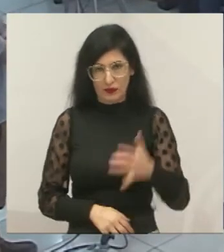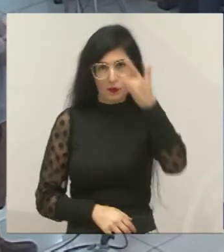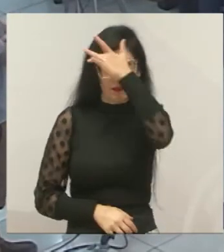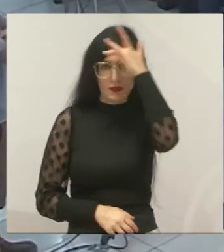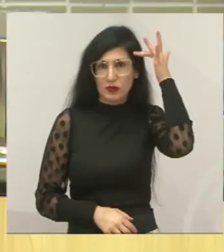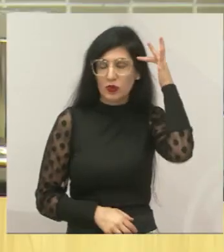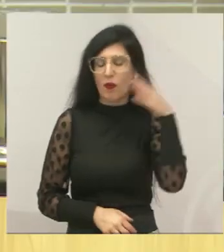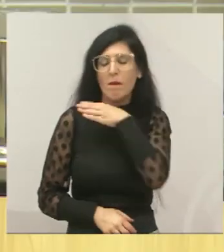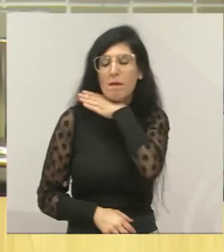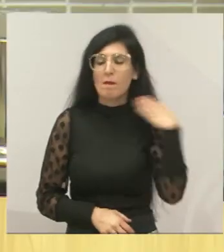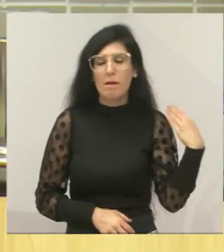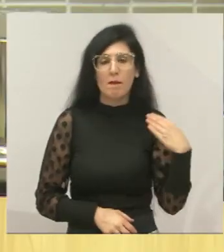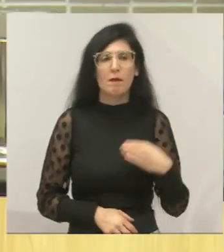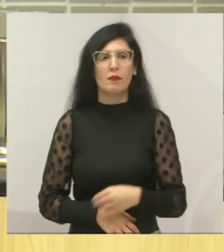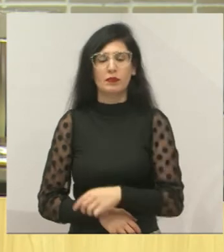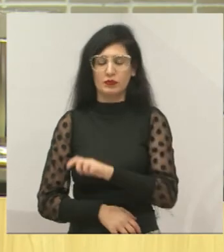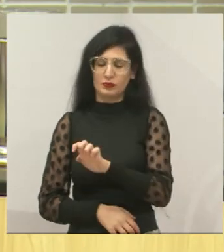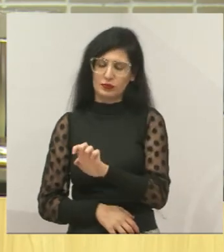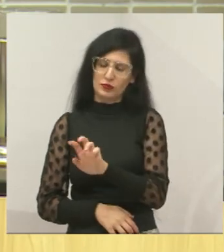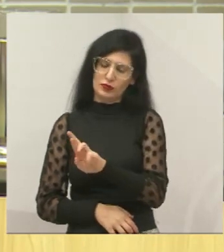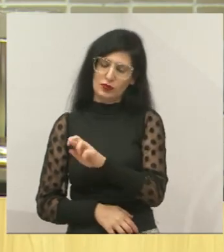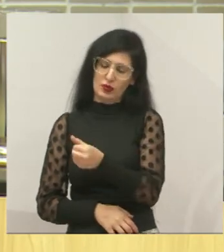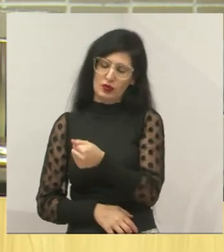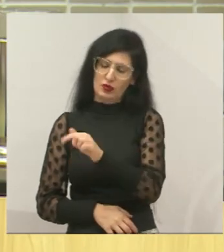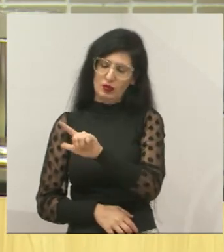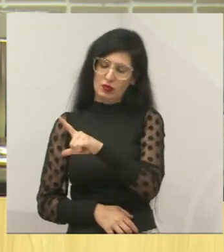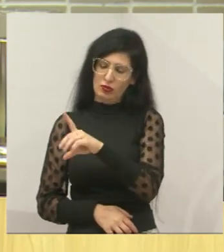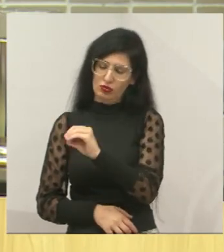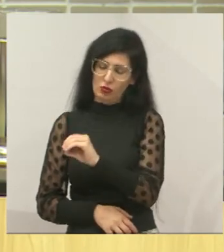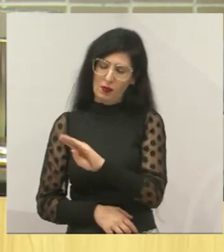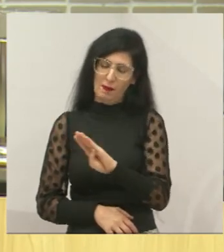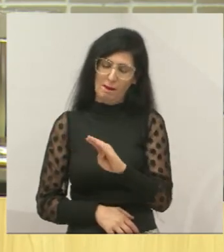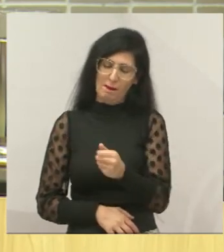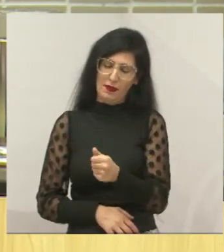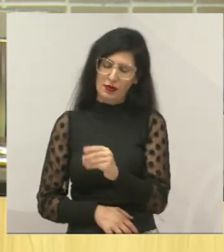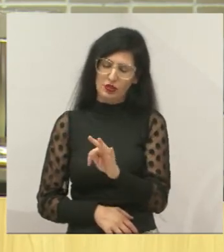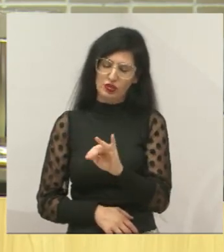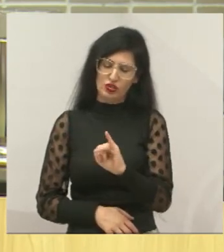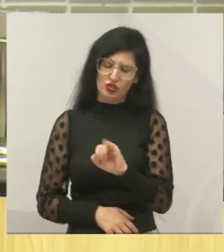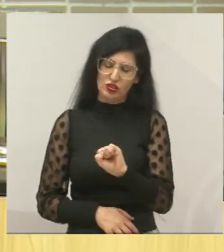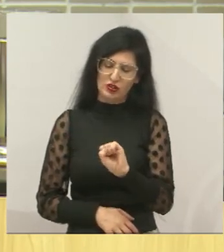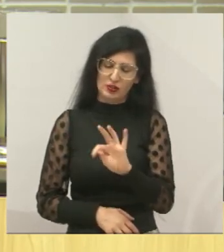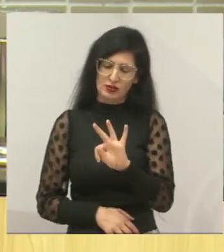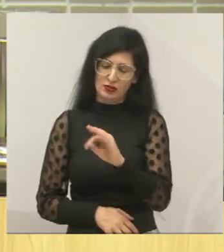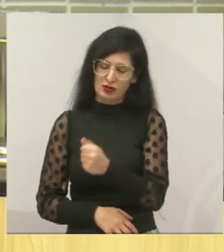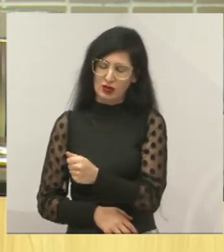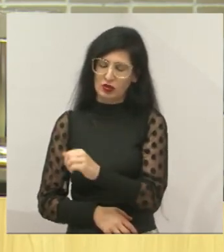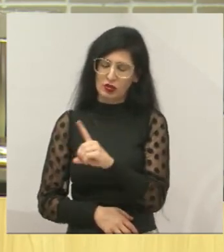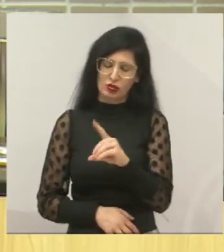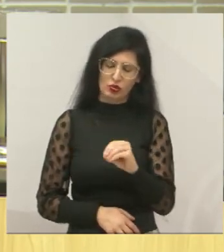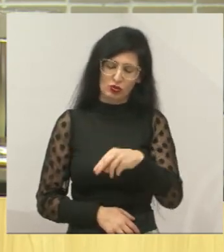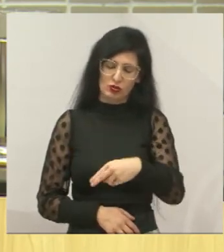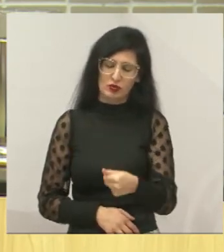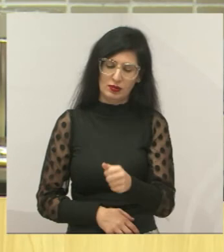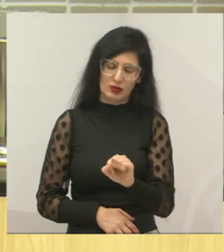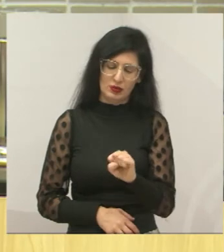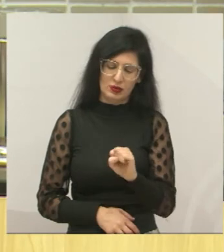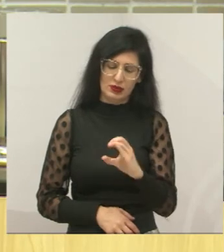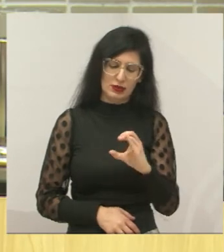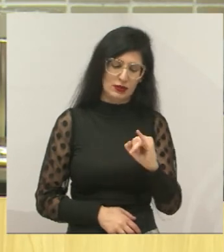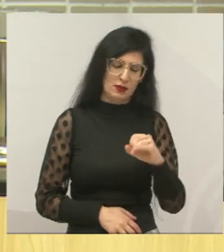Votos de pesar de Geraldo Batista do Nascimento, formulado pela vereadora